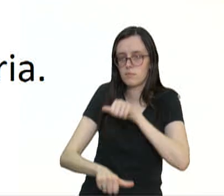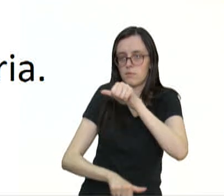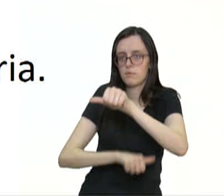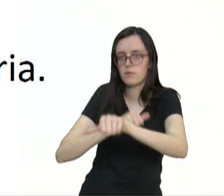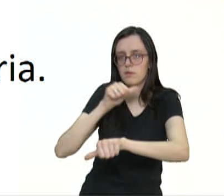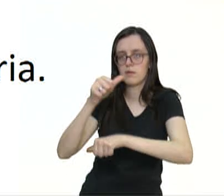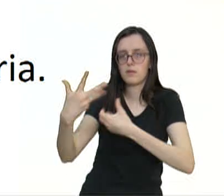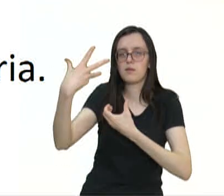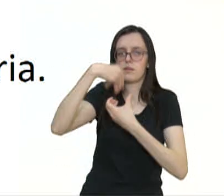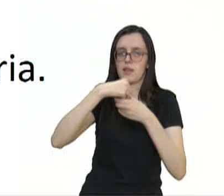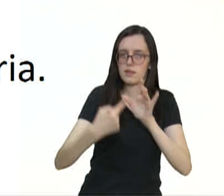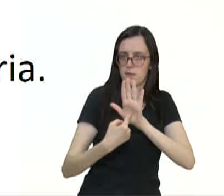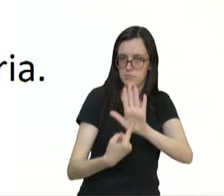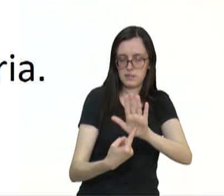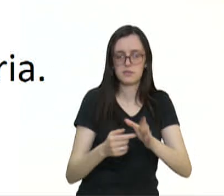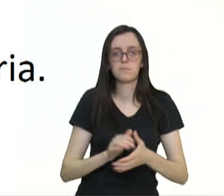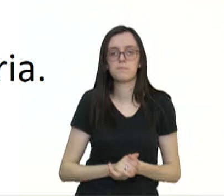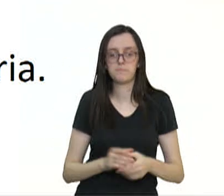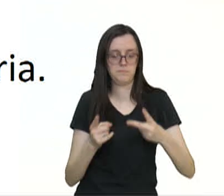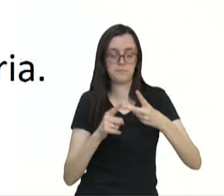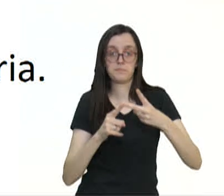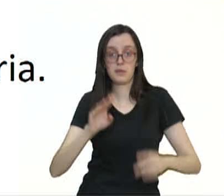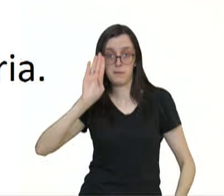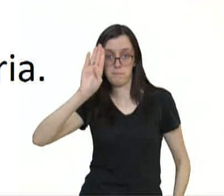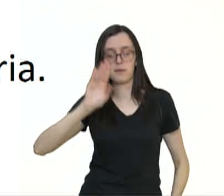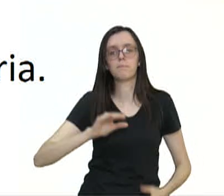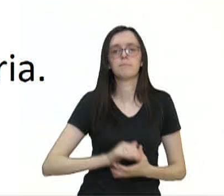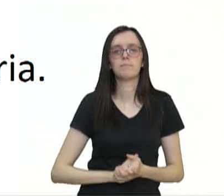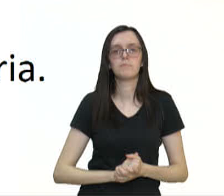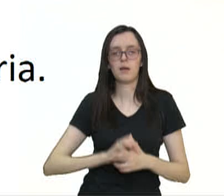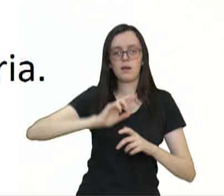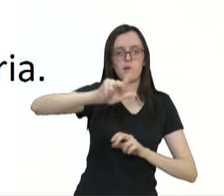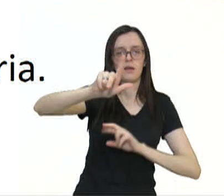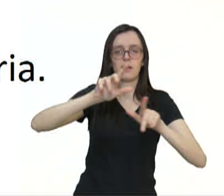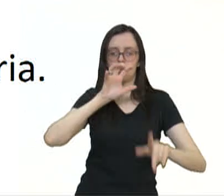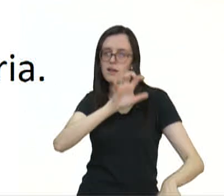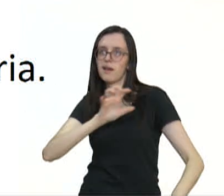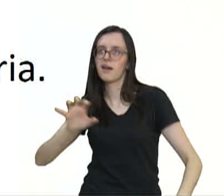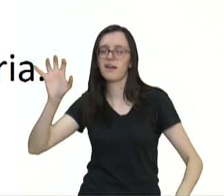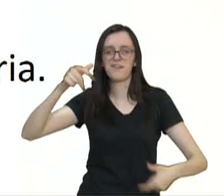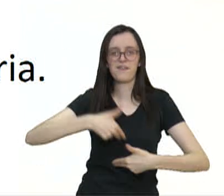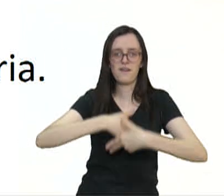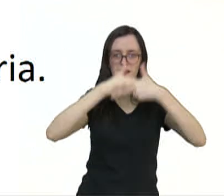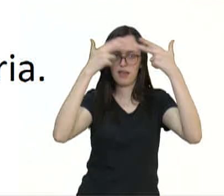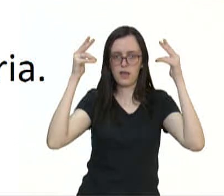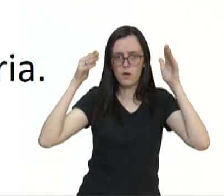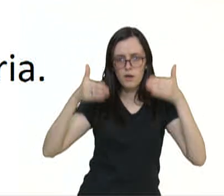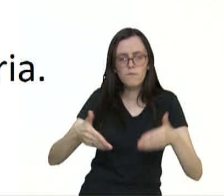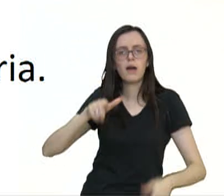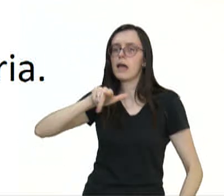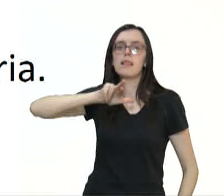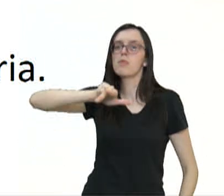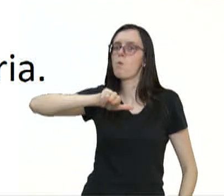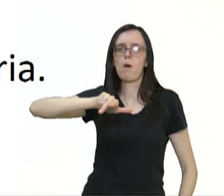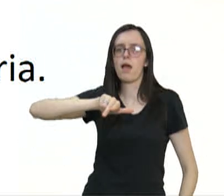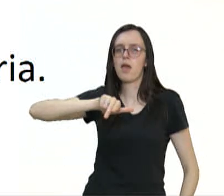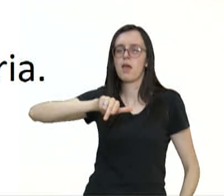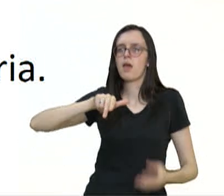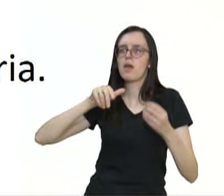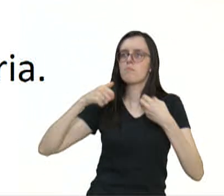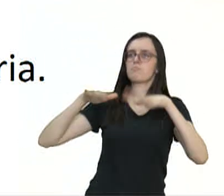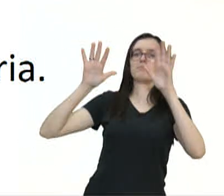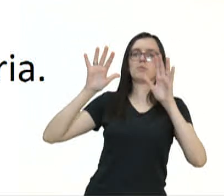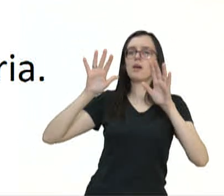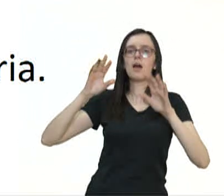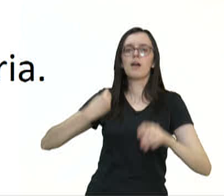interior da representação. E letra B. As diferenças regionais e étnicas não foram gradualmente colocadas, elas